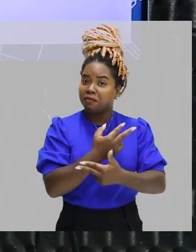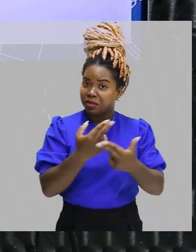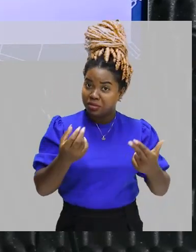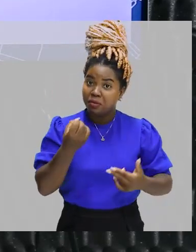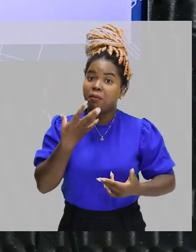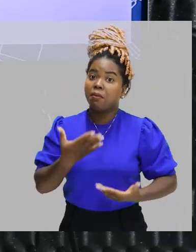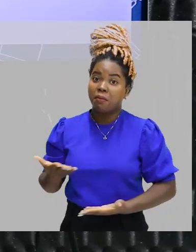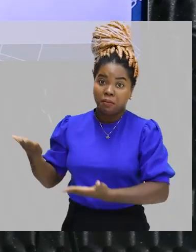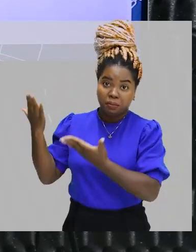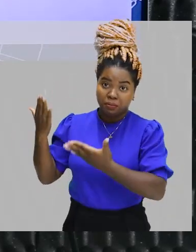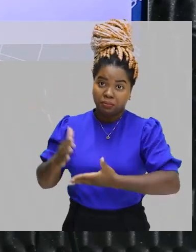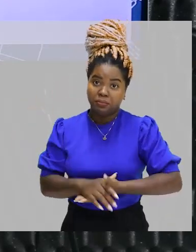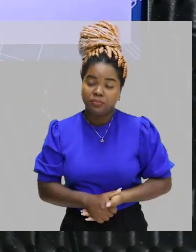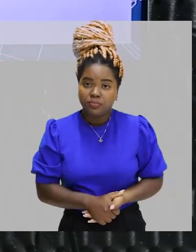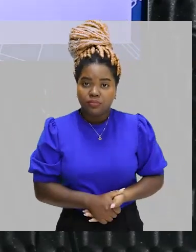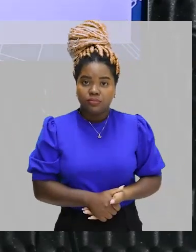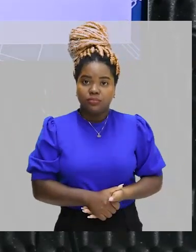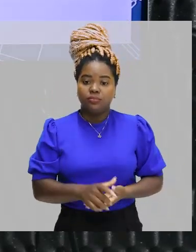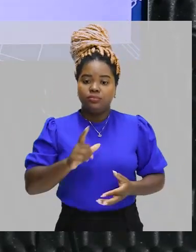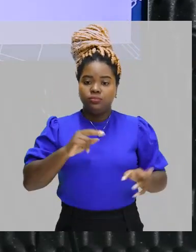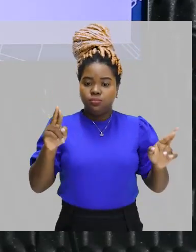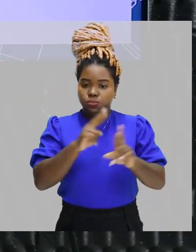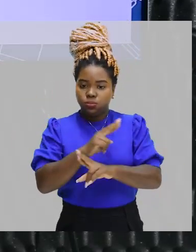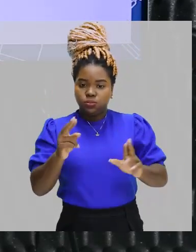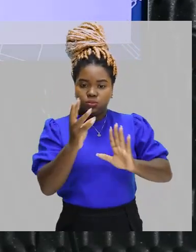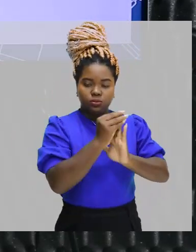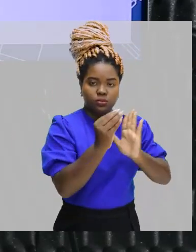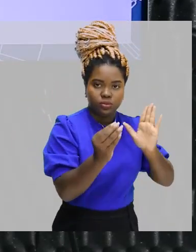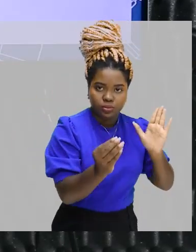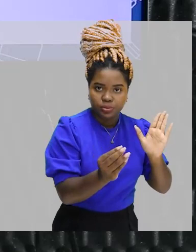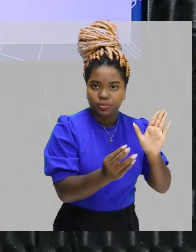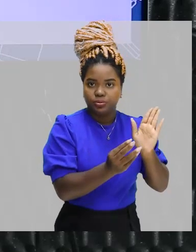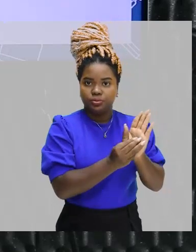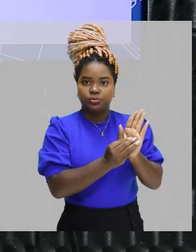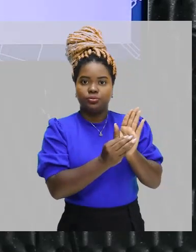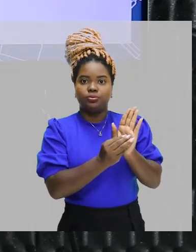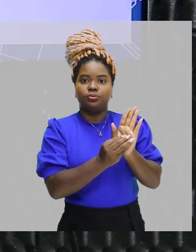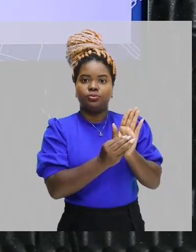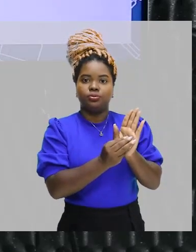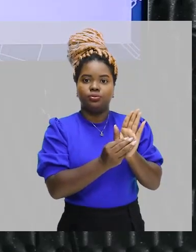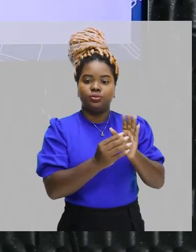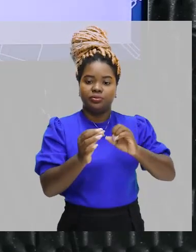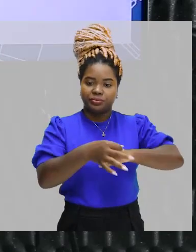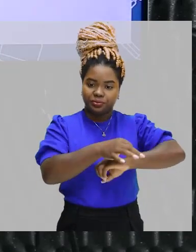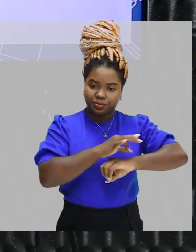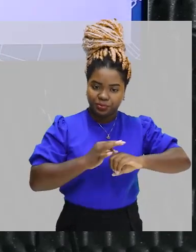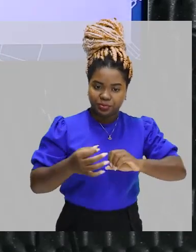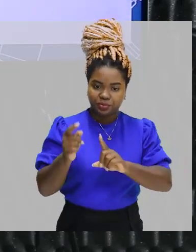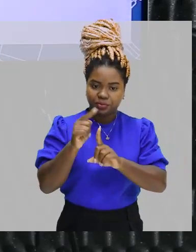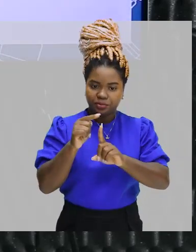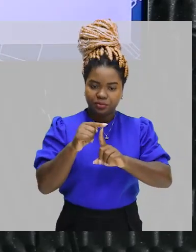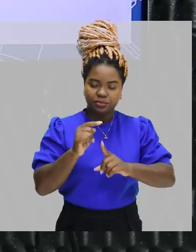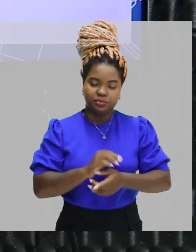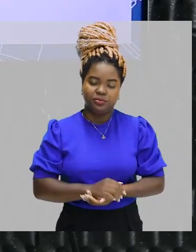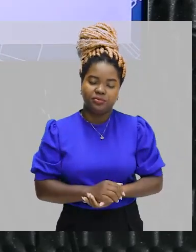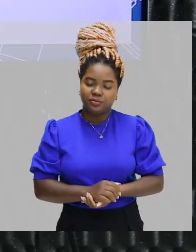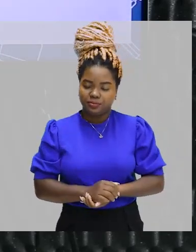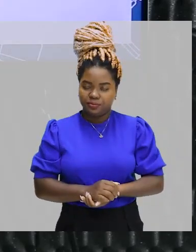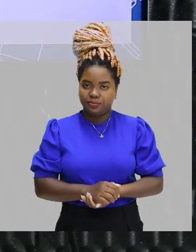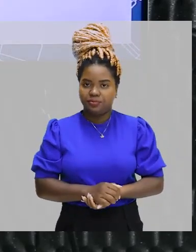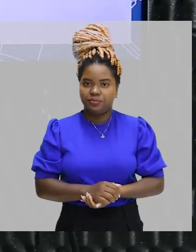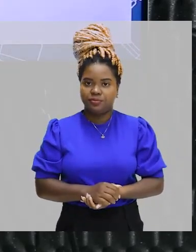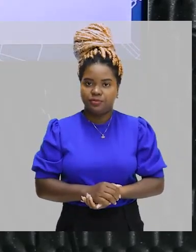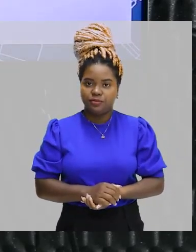aqui, certo? Sobre essas partículas mensageiras e os ândrons, tá certo?